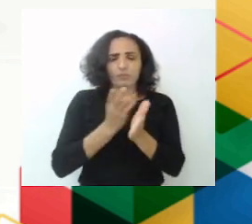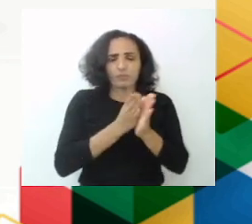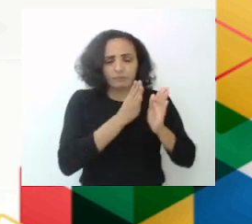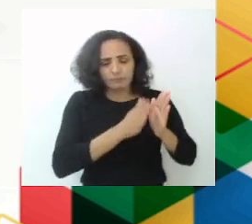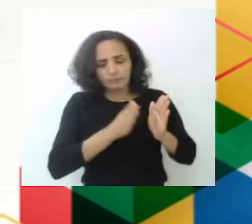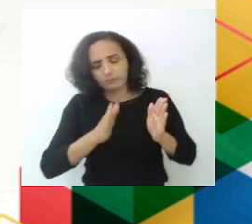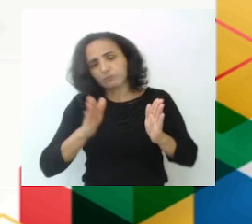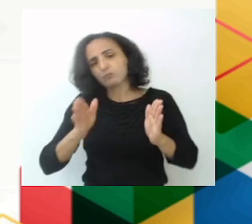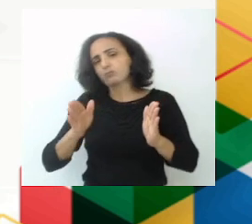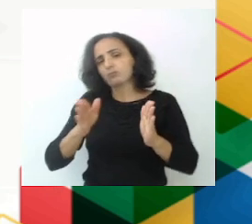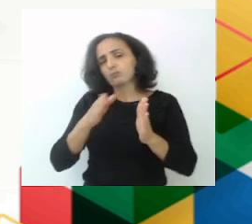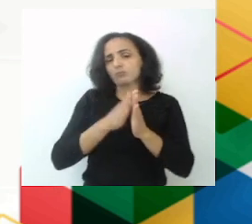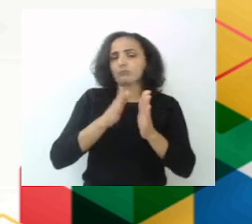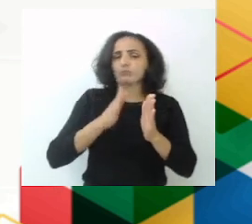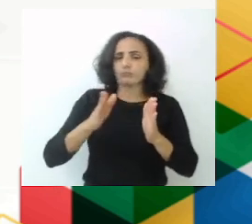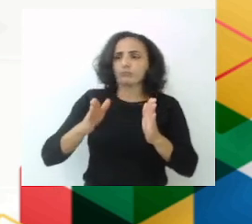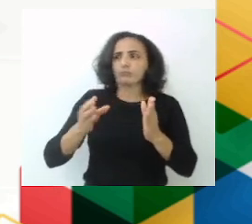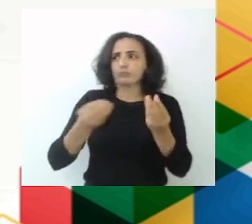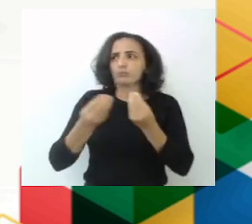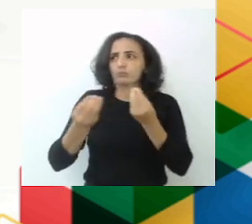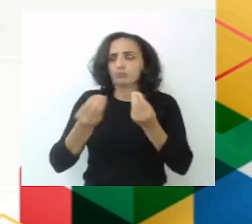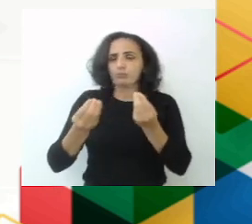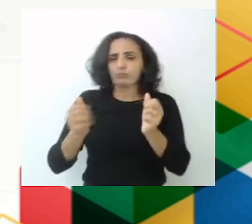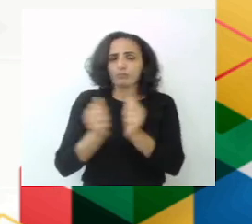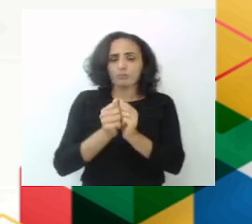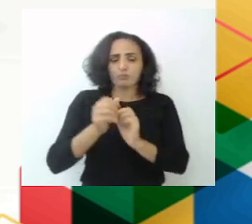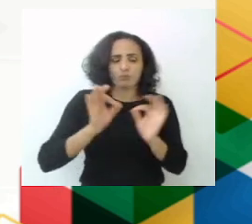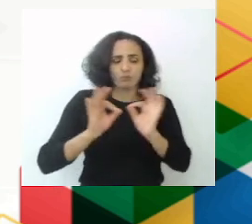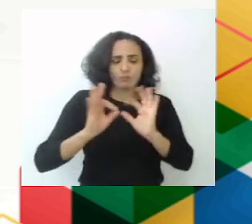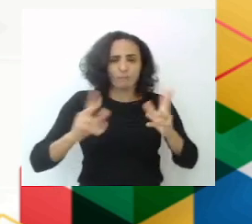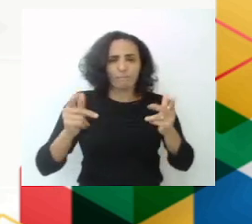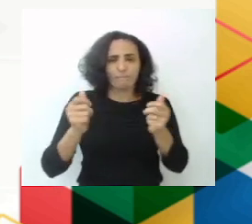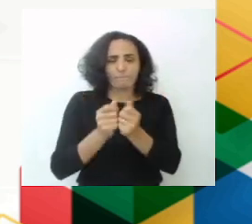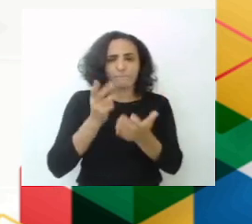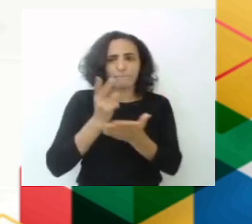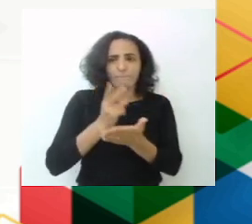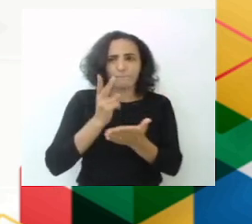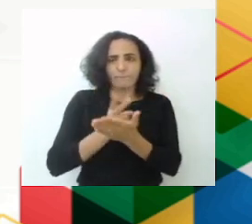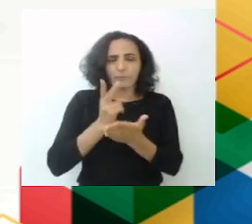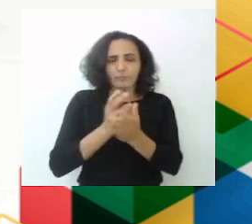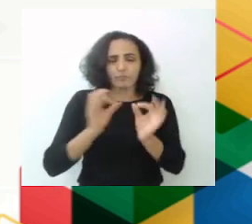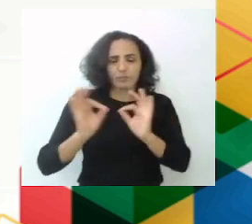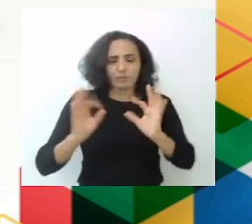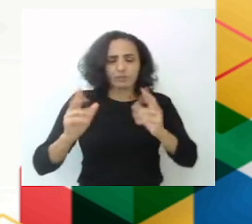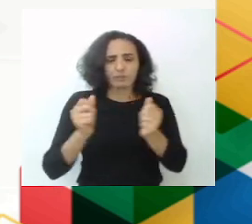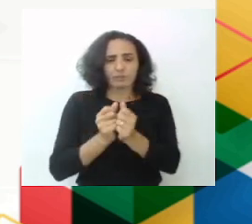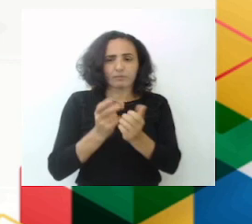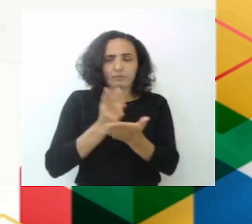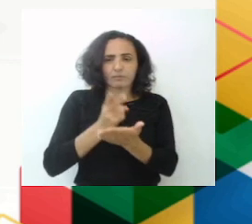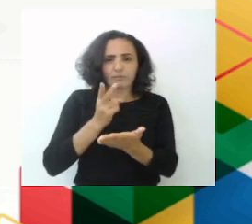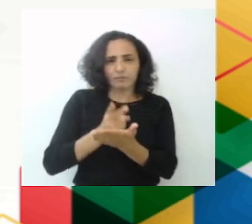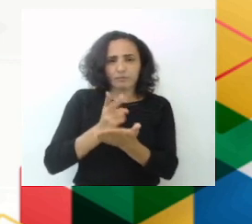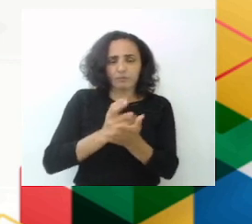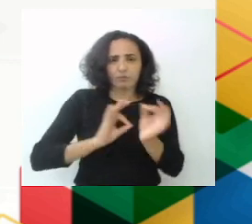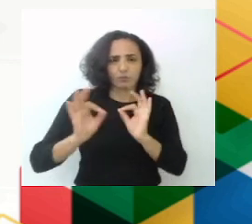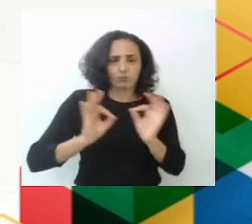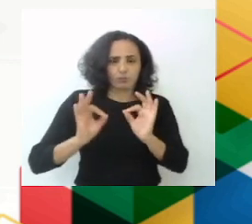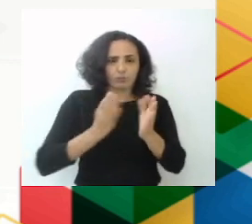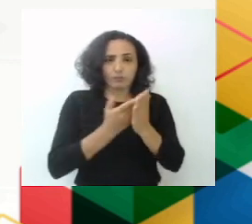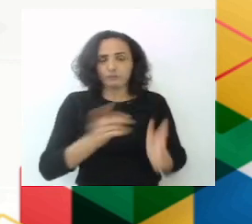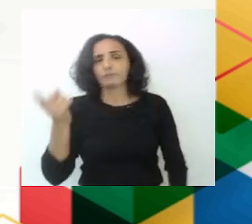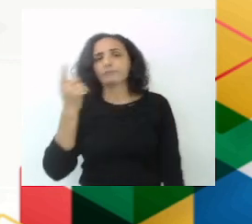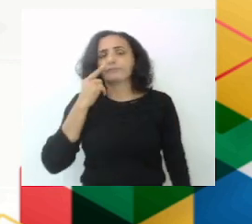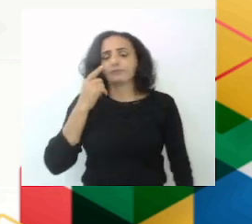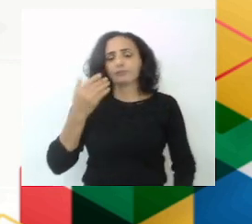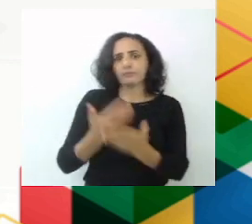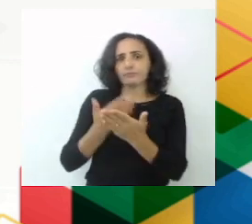Então, isso aqui, ó, a gente faz por último, ligar os pontos, a gente só faz depois de colocar no plano cartesiano. Então,